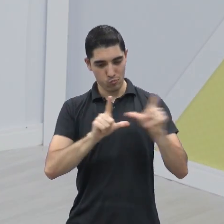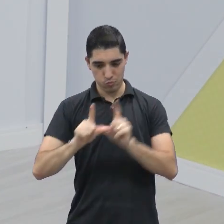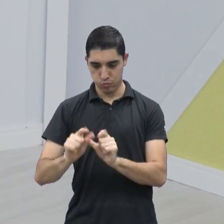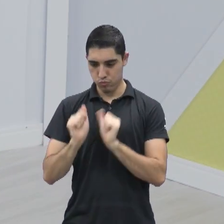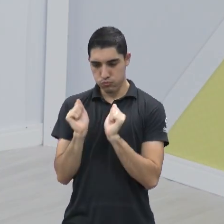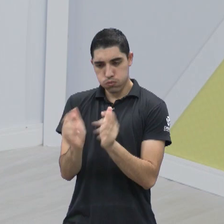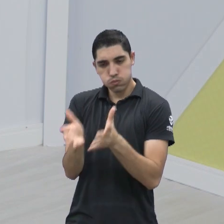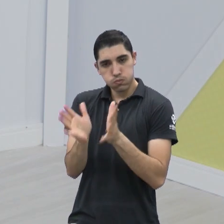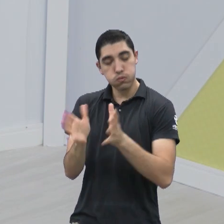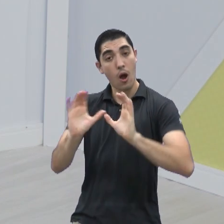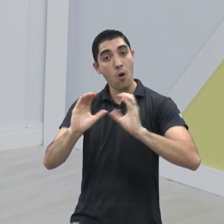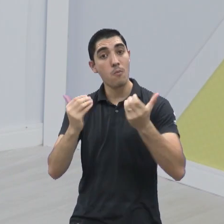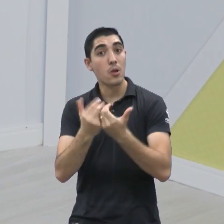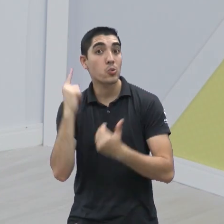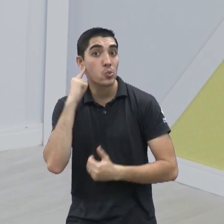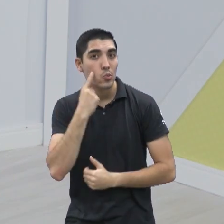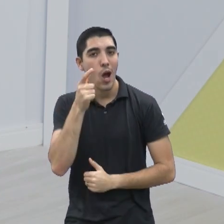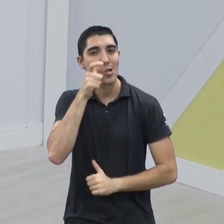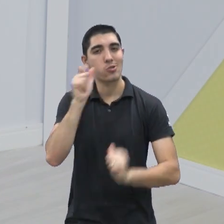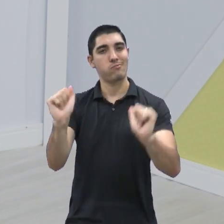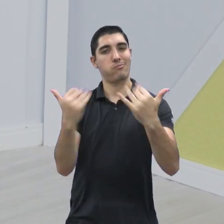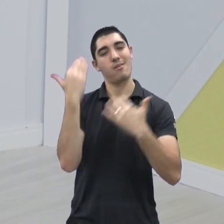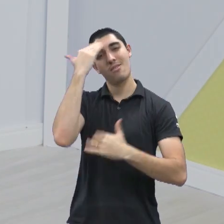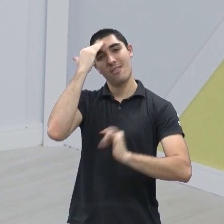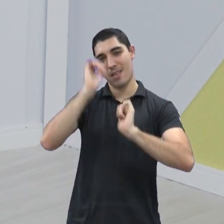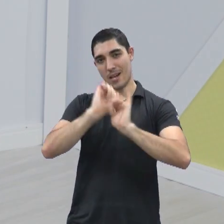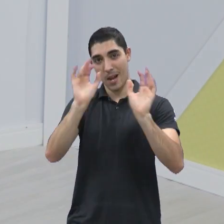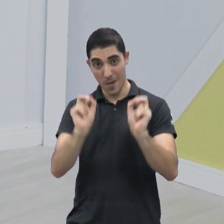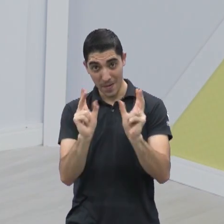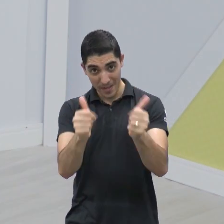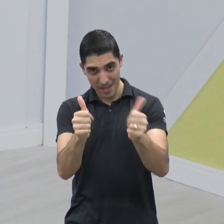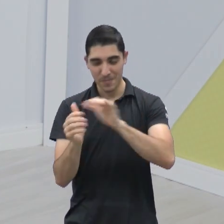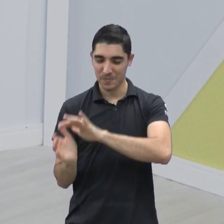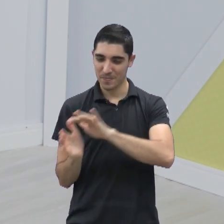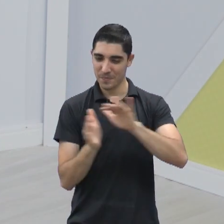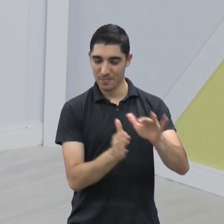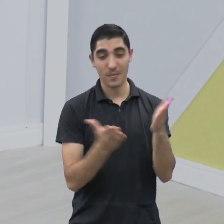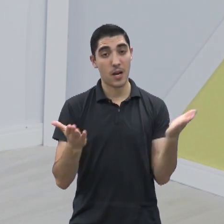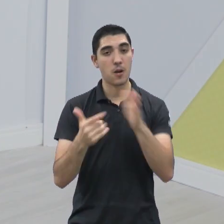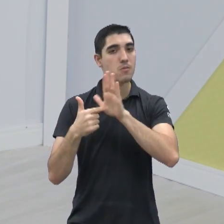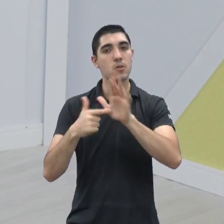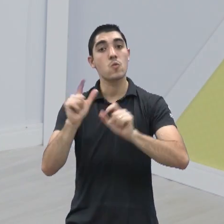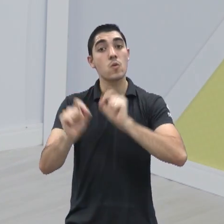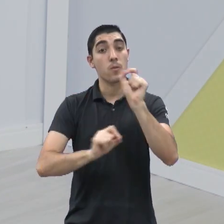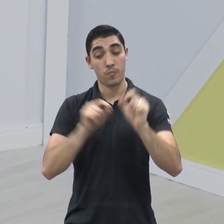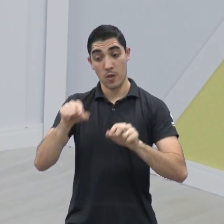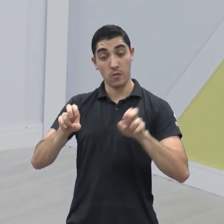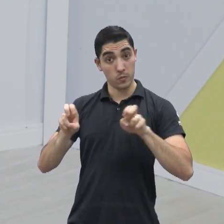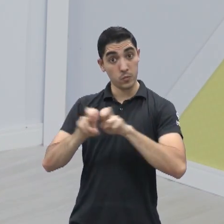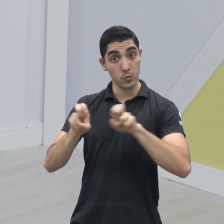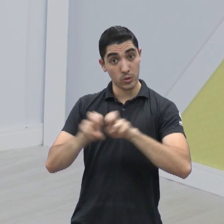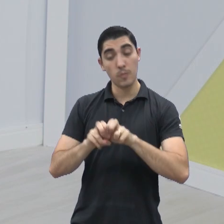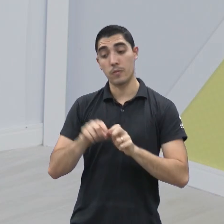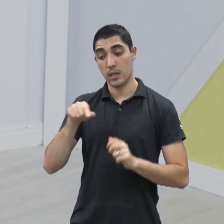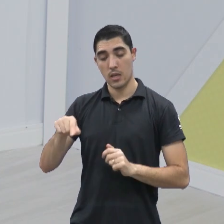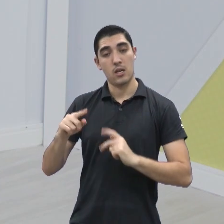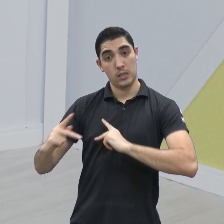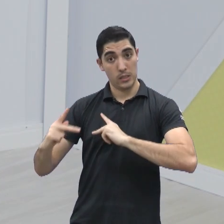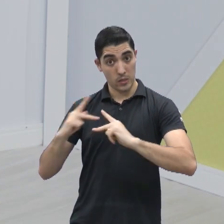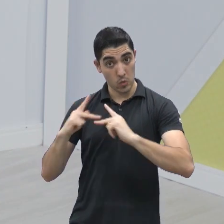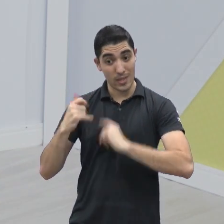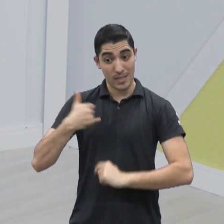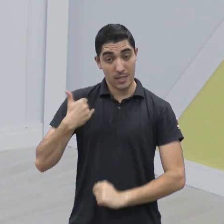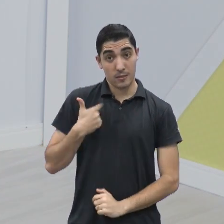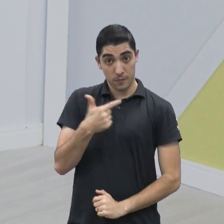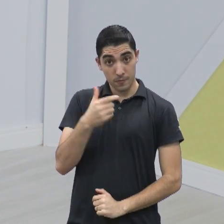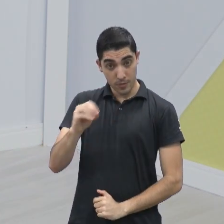para a comunidade surda que acompanha o nosso Hora do Esporte, tá certo? E olha só, a gente começa falando de futsal do time Sub-20 do São José, que